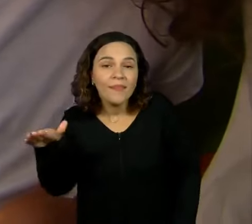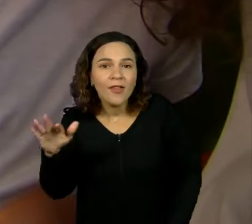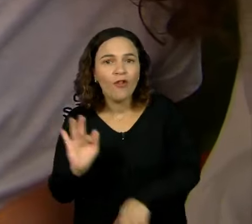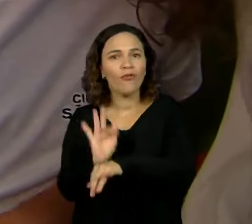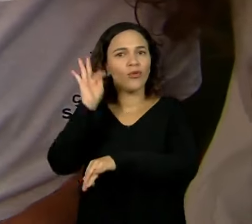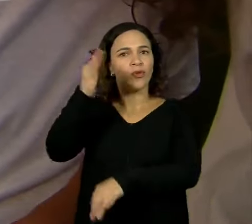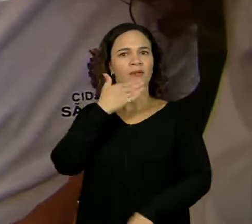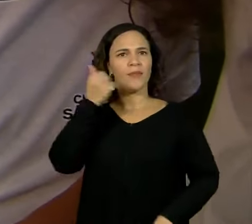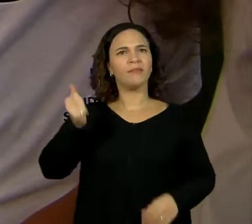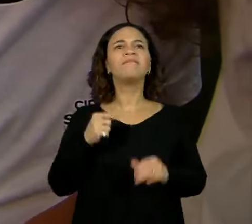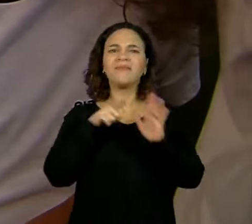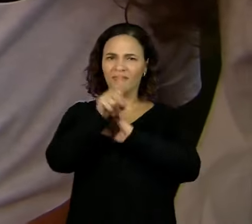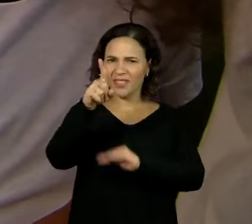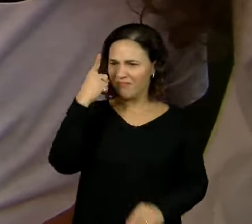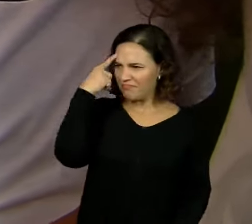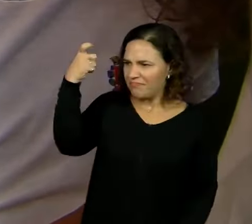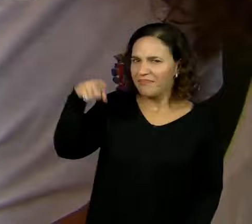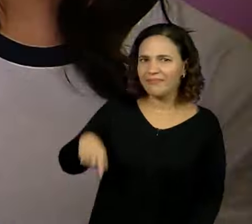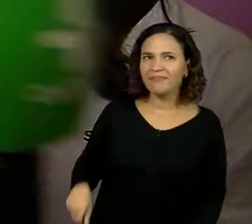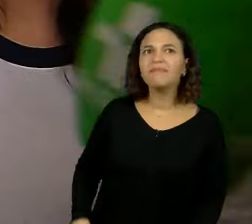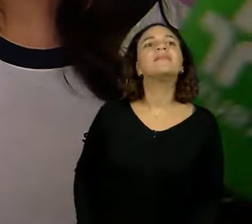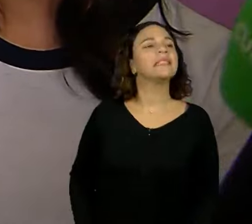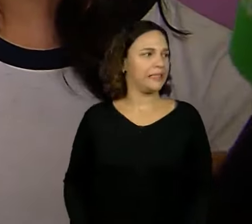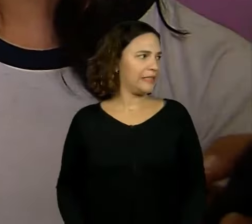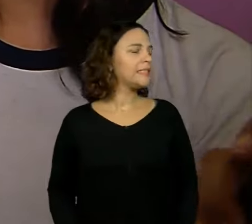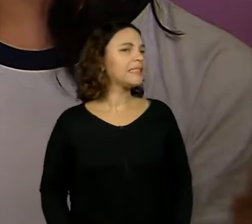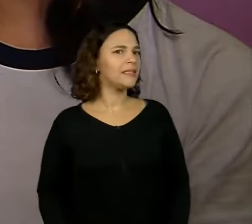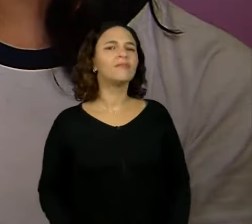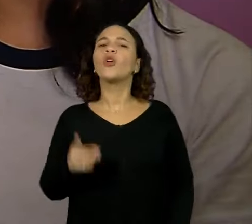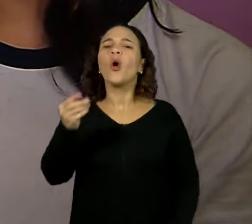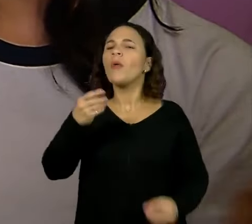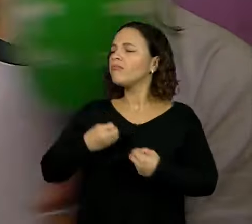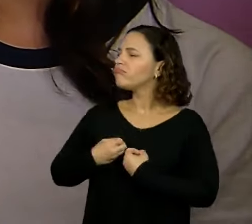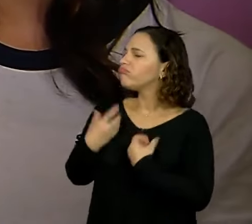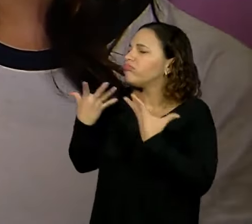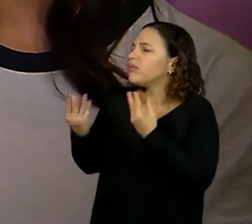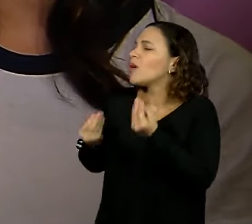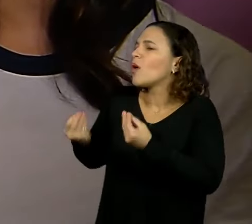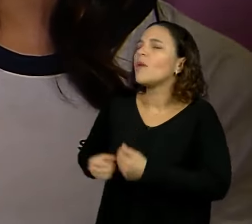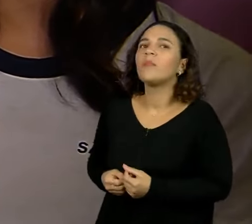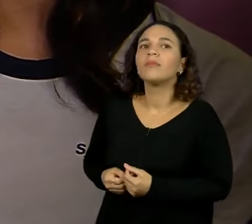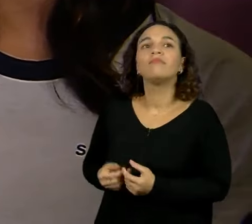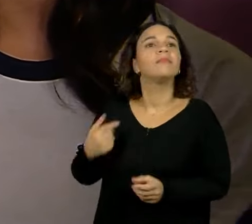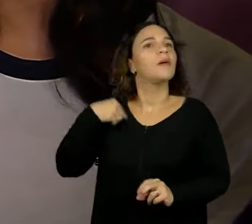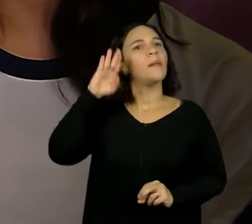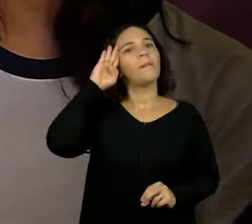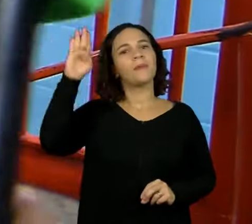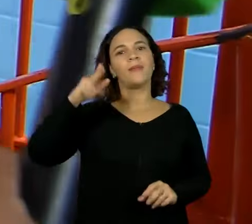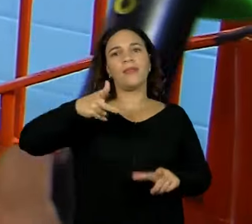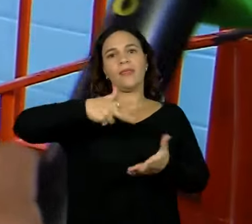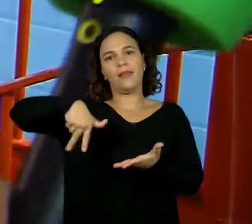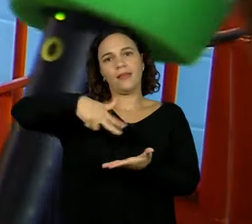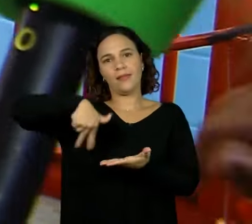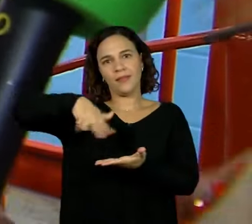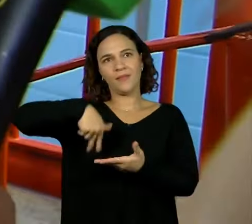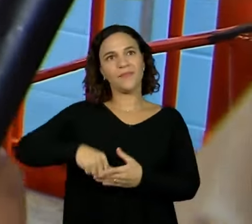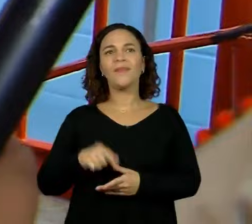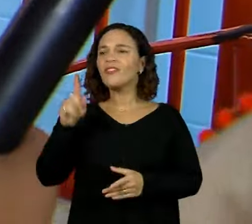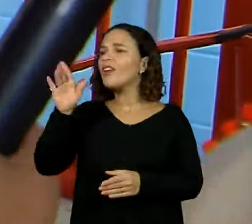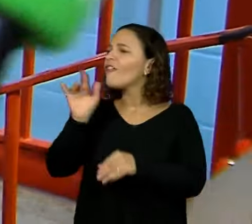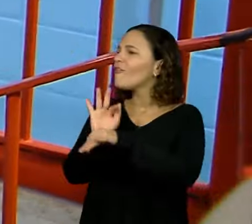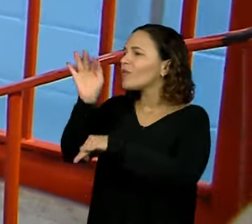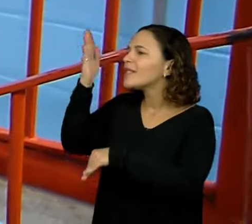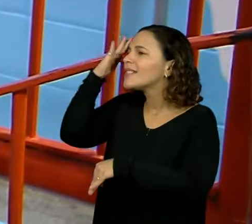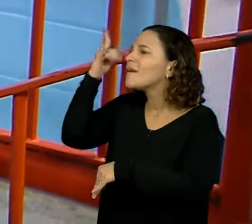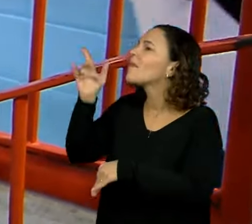se considera uma pessoa criativa? Sim. De que maneira você expressa a sua criatividade? Principalmente em dança. Você já sabe o que você quer ser